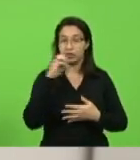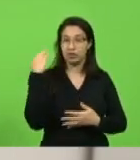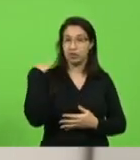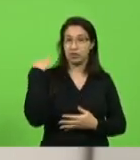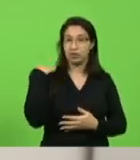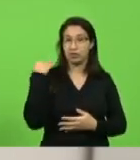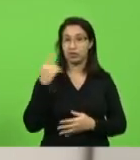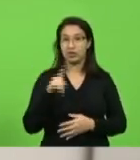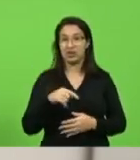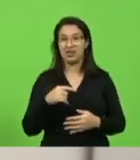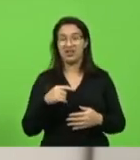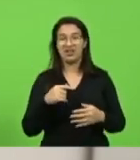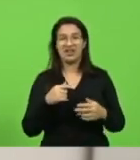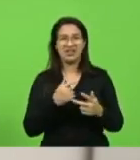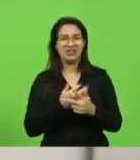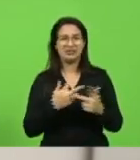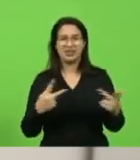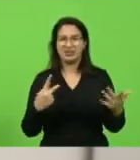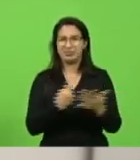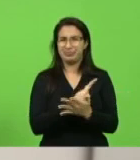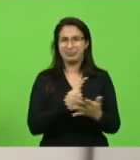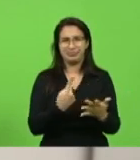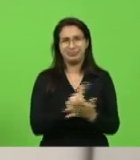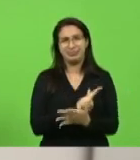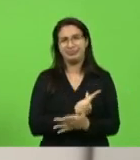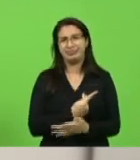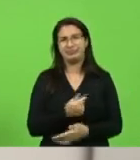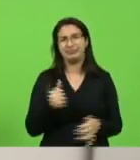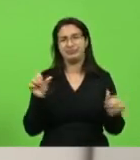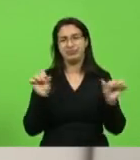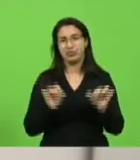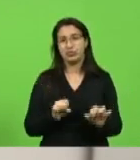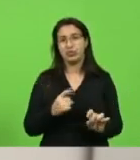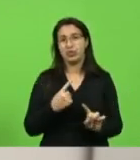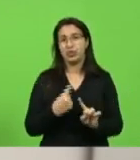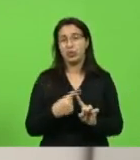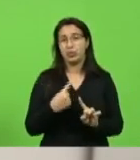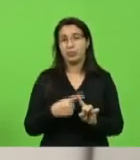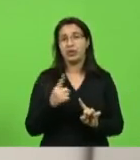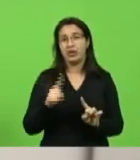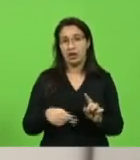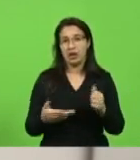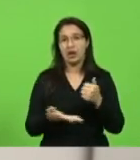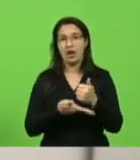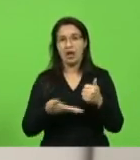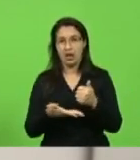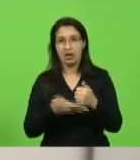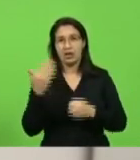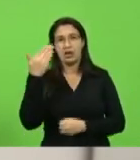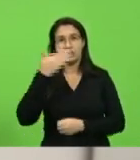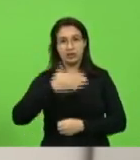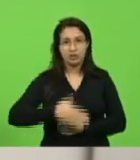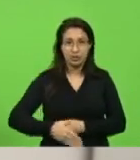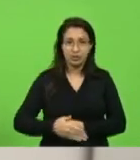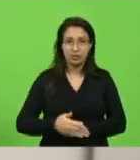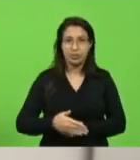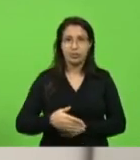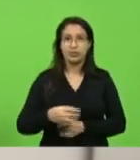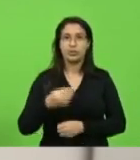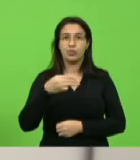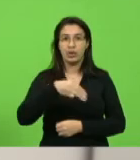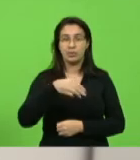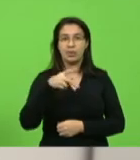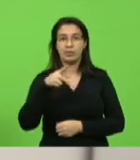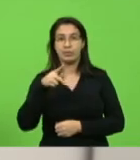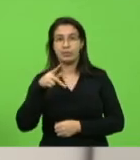de irregularidades e eventuais crimes, sendo que estes são objeto de análise na seara própria pelo Ministério Público